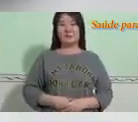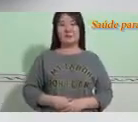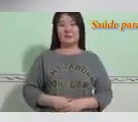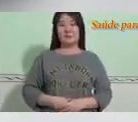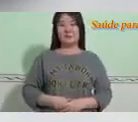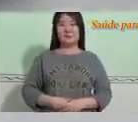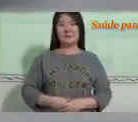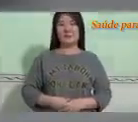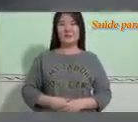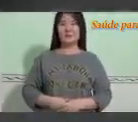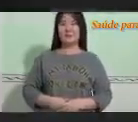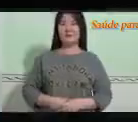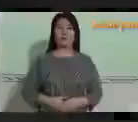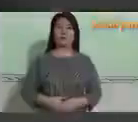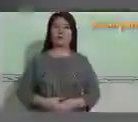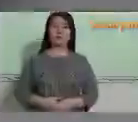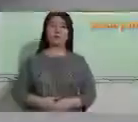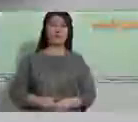e